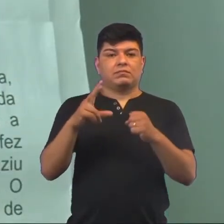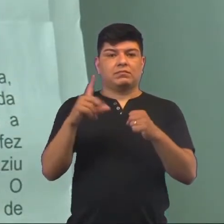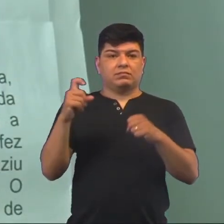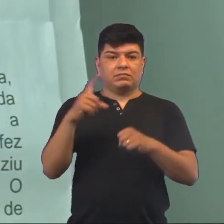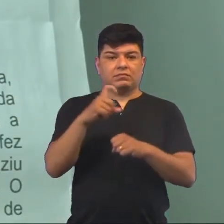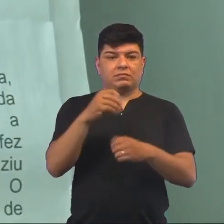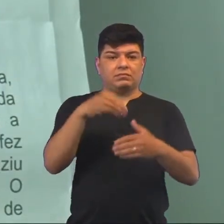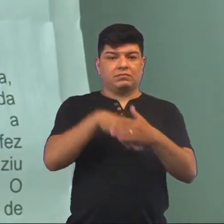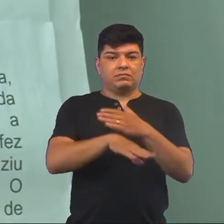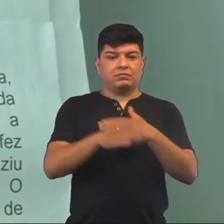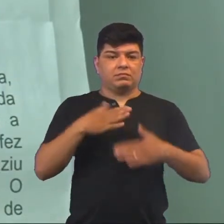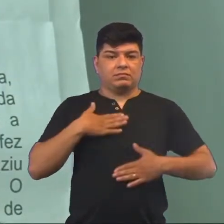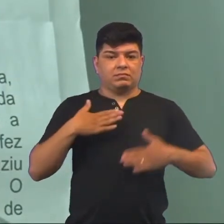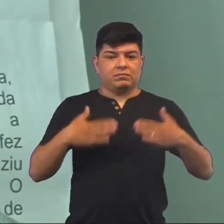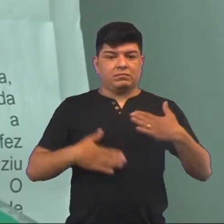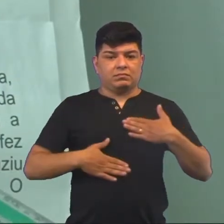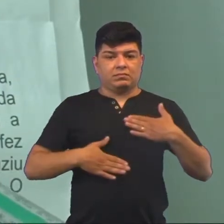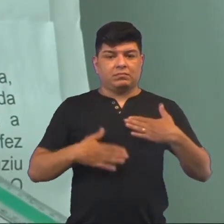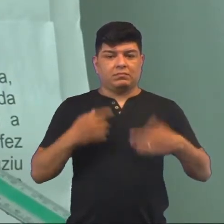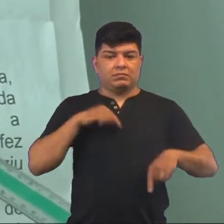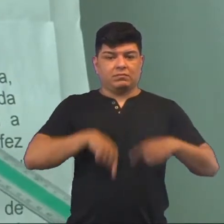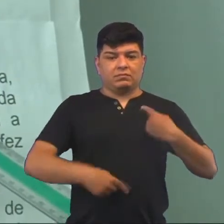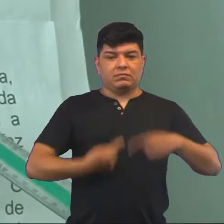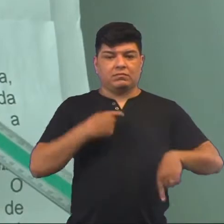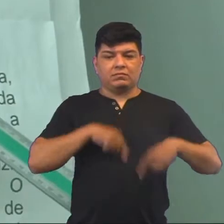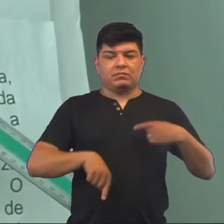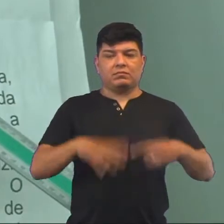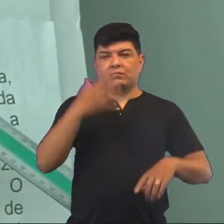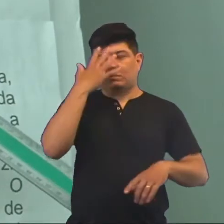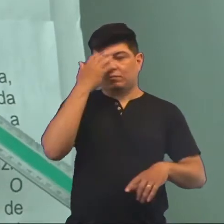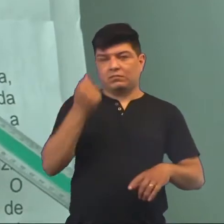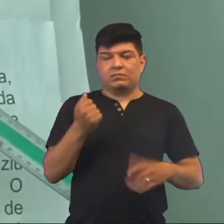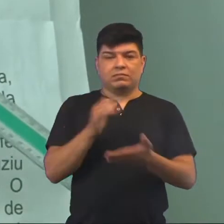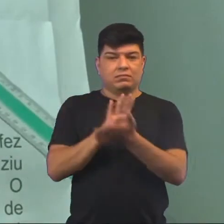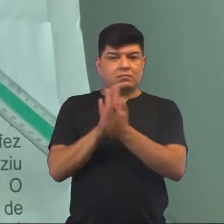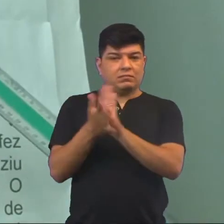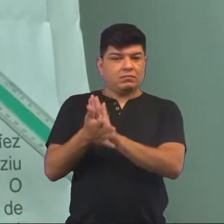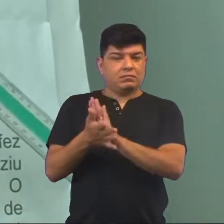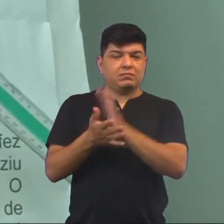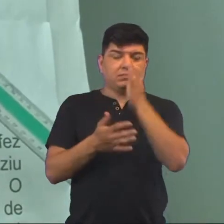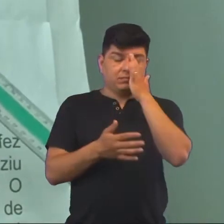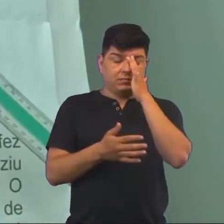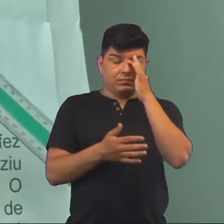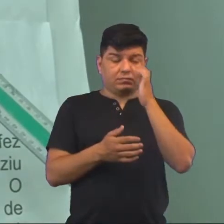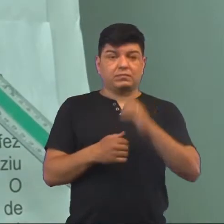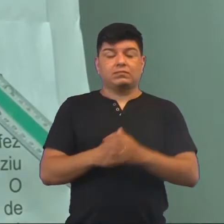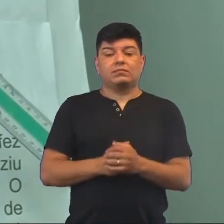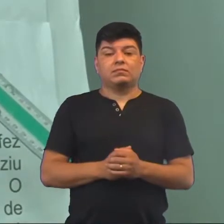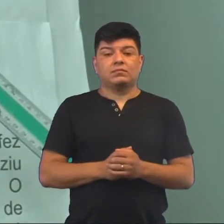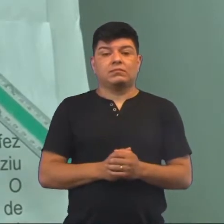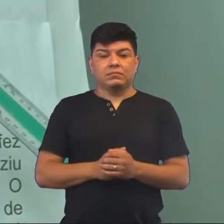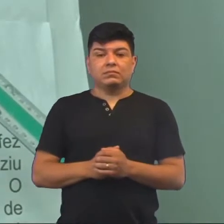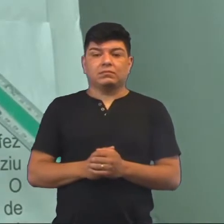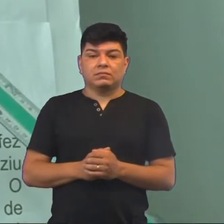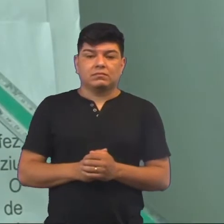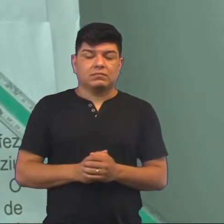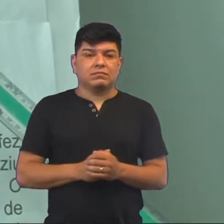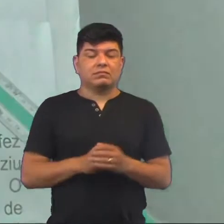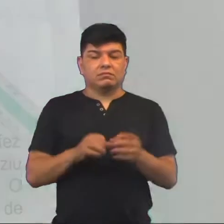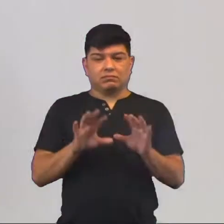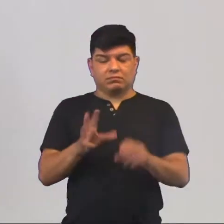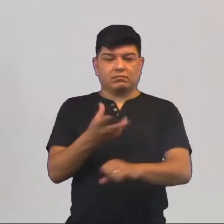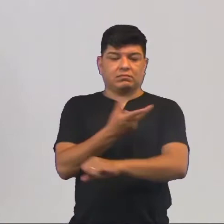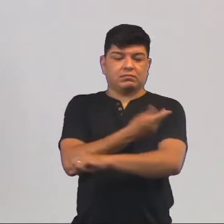bactéria entrar no corpo, o sistema imunológico saberá combatê-la. Então, é assim que se atua